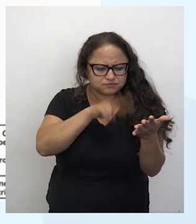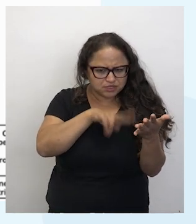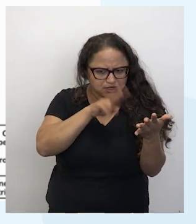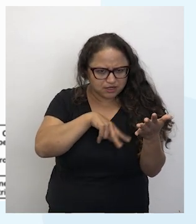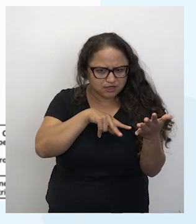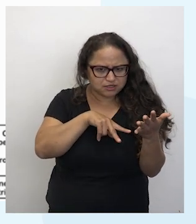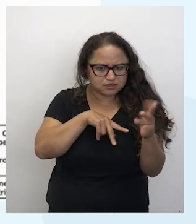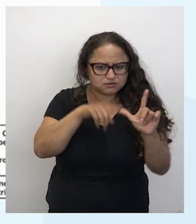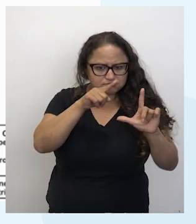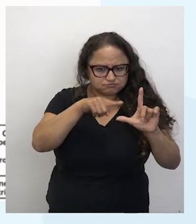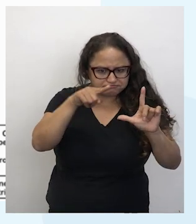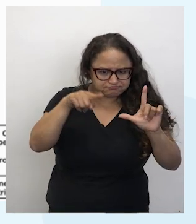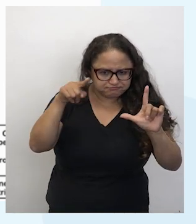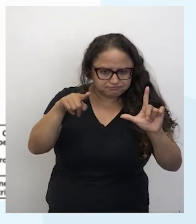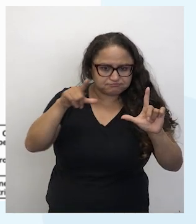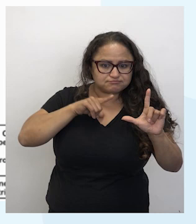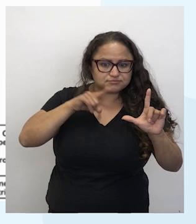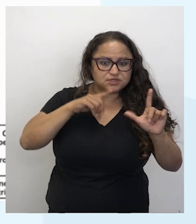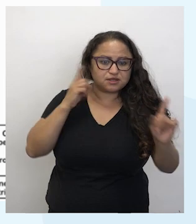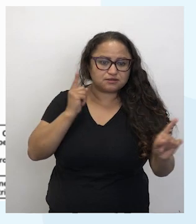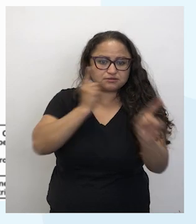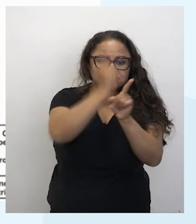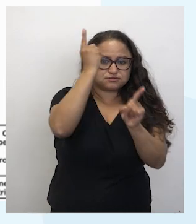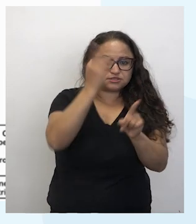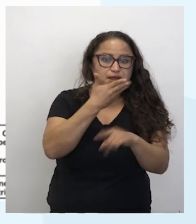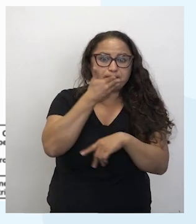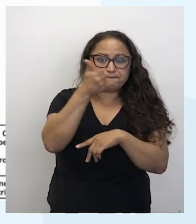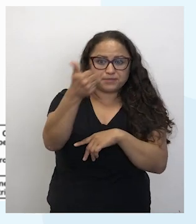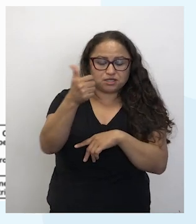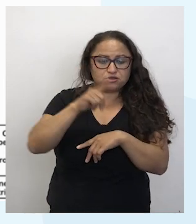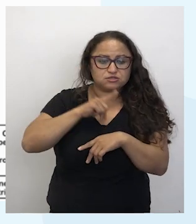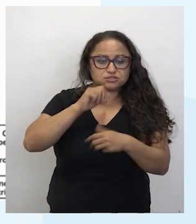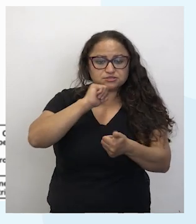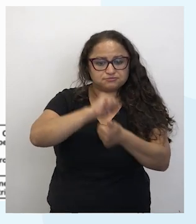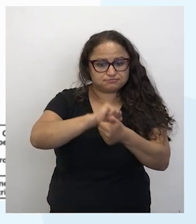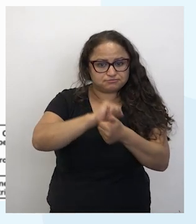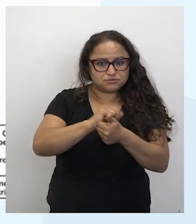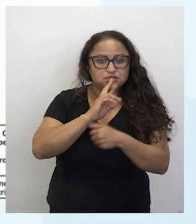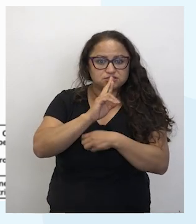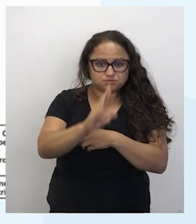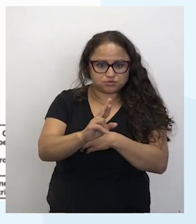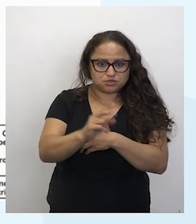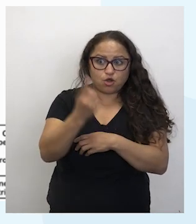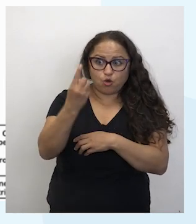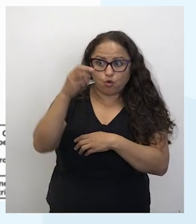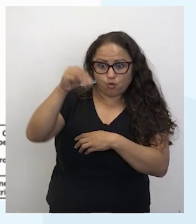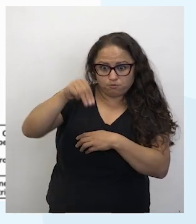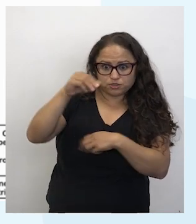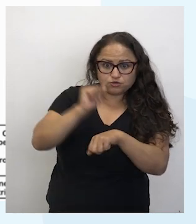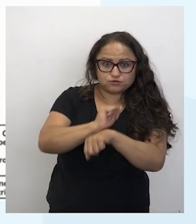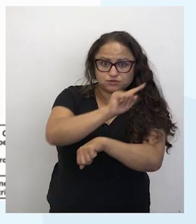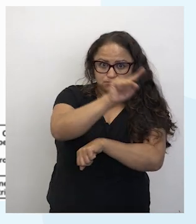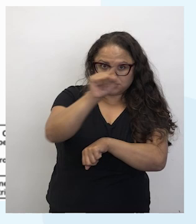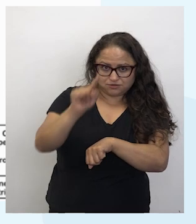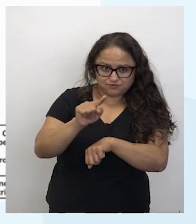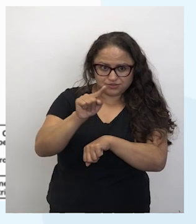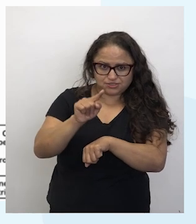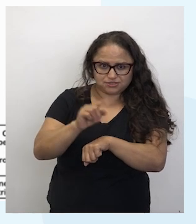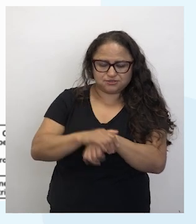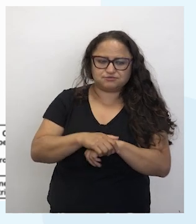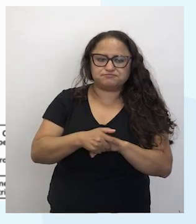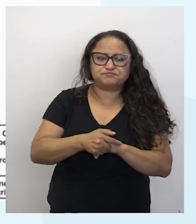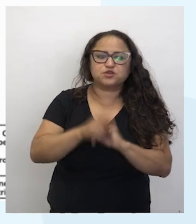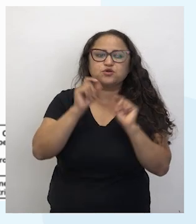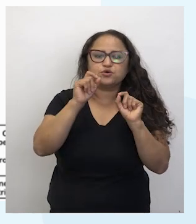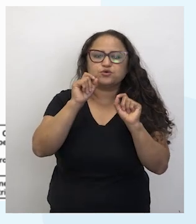olhar o diagrama e encontrar a melhor resposta aí entre essas alternativas aí, tá ok? Um minuto para você ler com calma, né? A pouca eficiência do